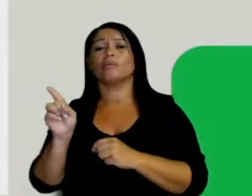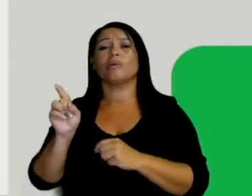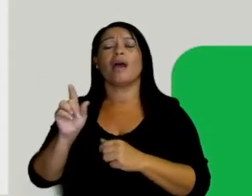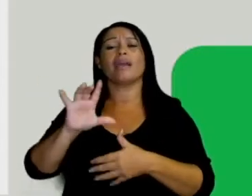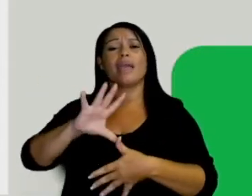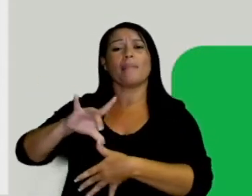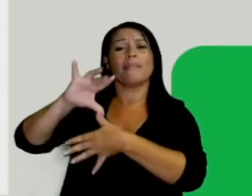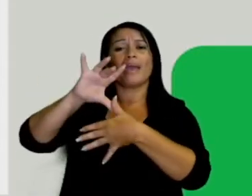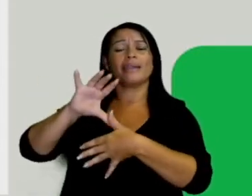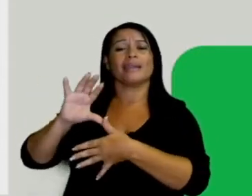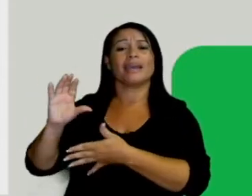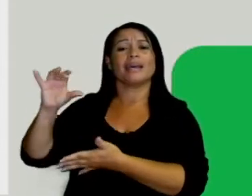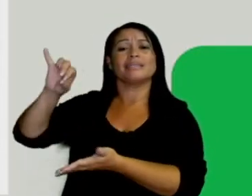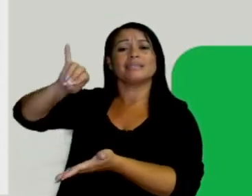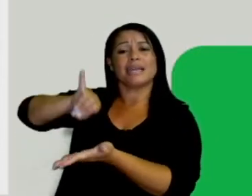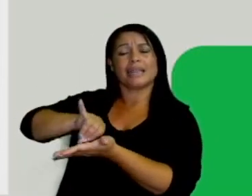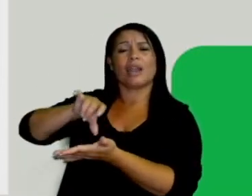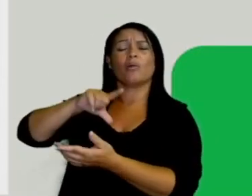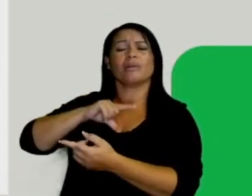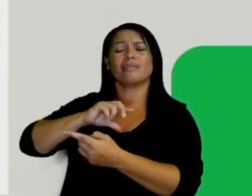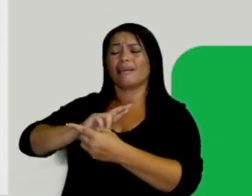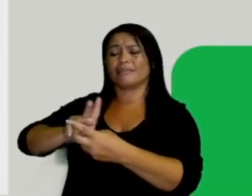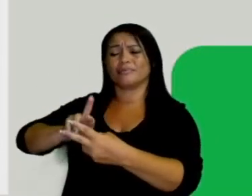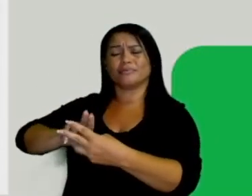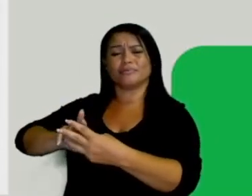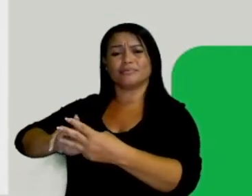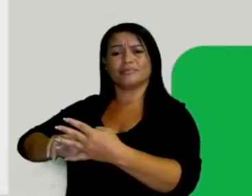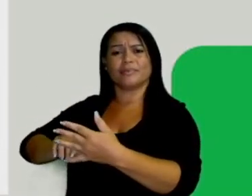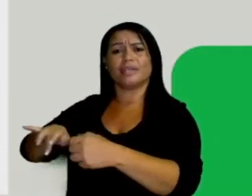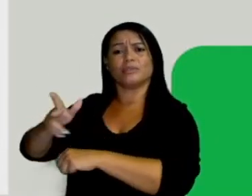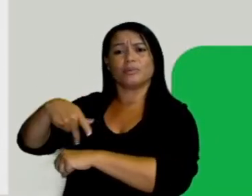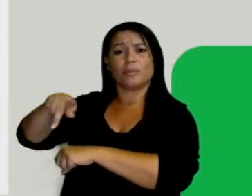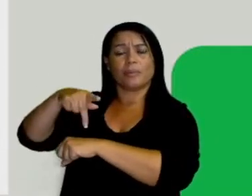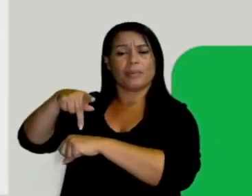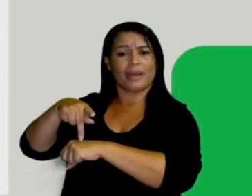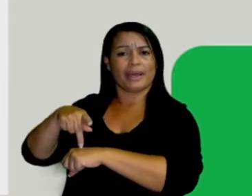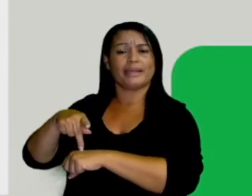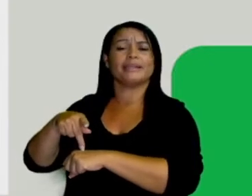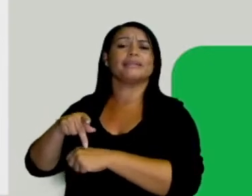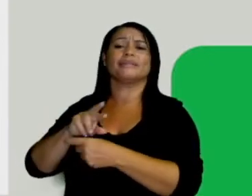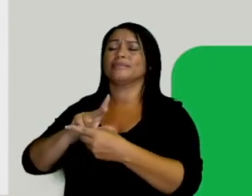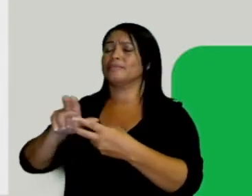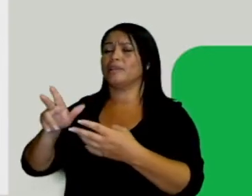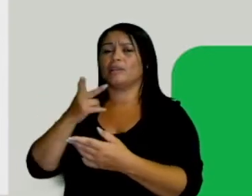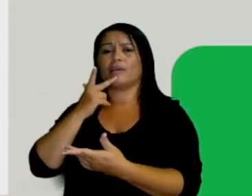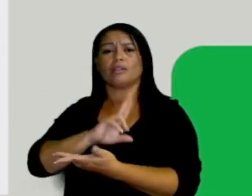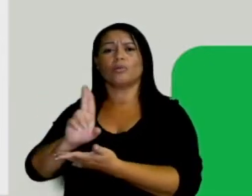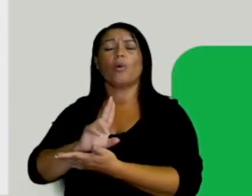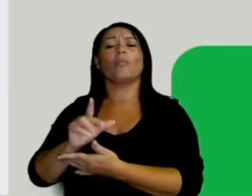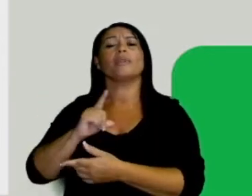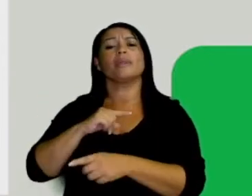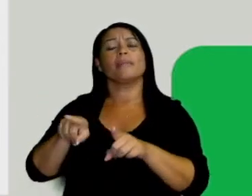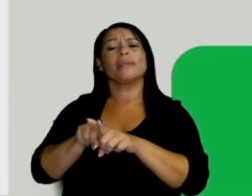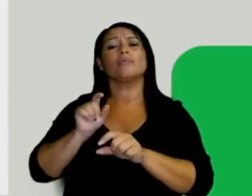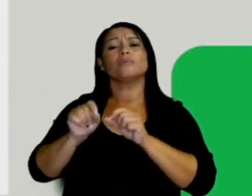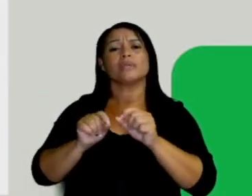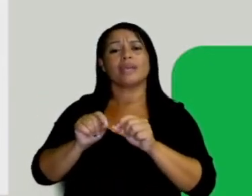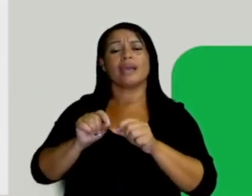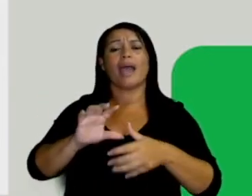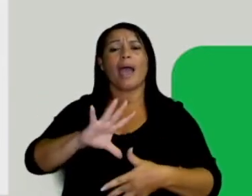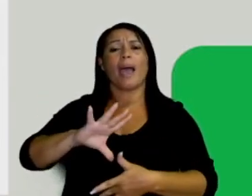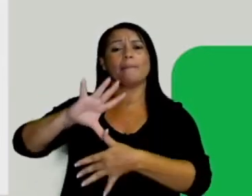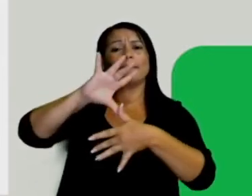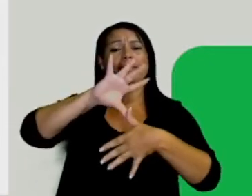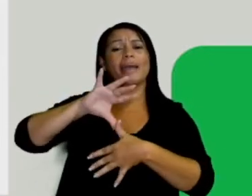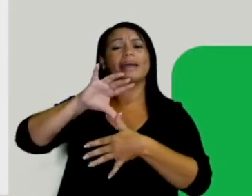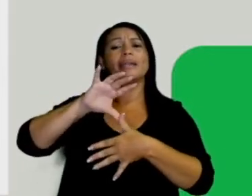diversos países como Haiti, Cuba, Jamaica, Honduras, né, entre os Panamá, Guatemala. E a América do Sul, onde você vai encontrar